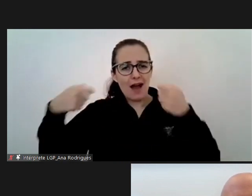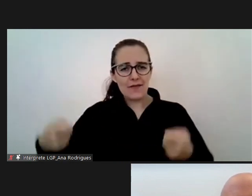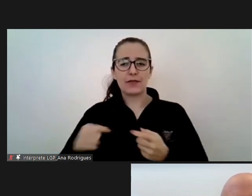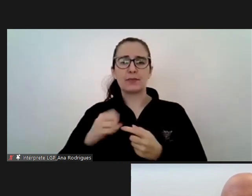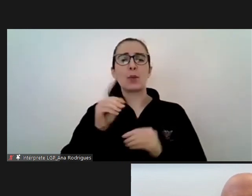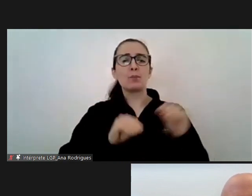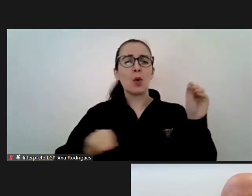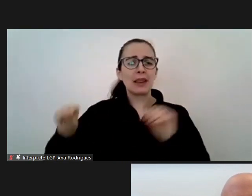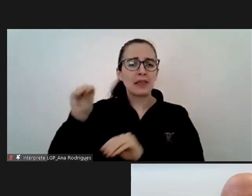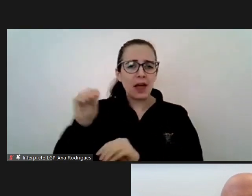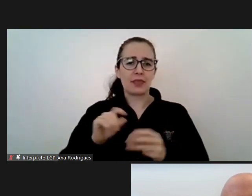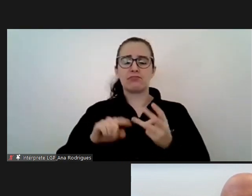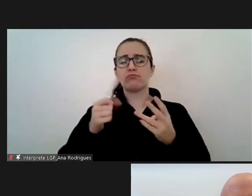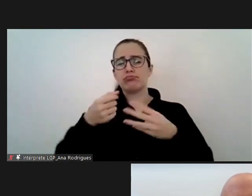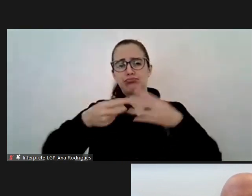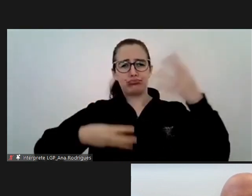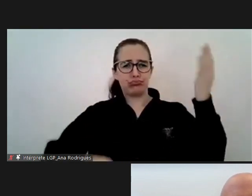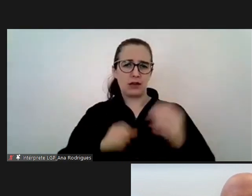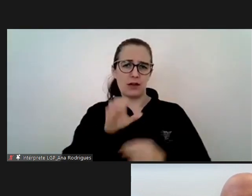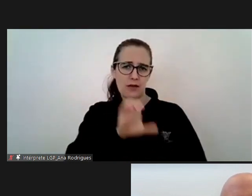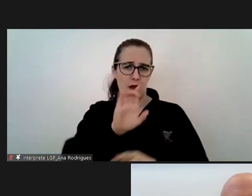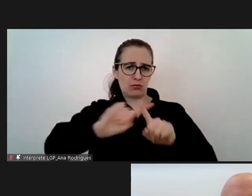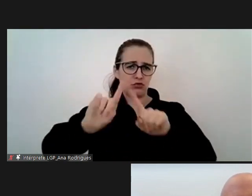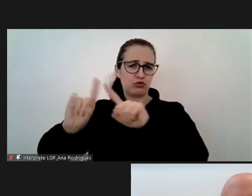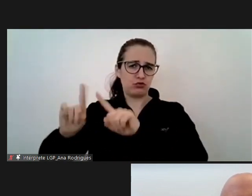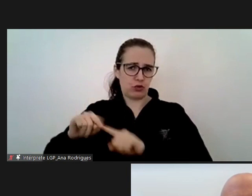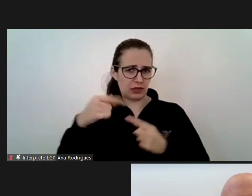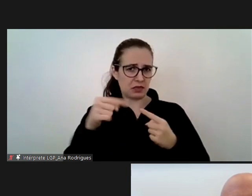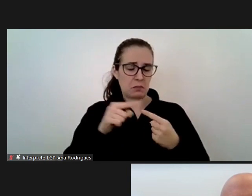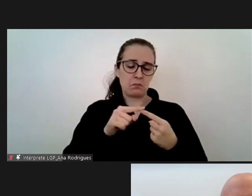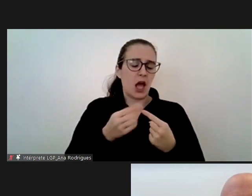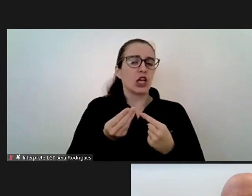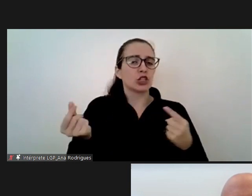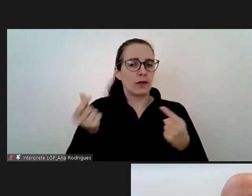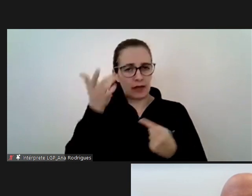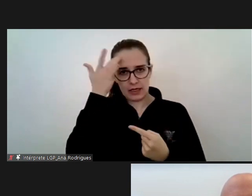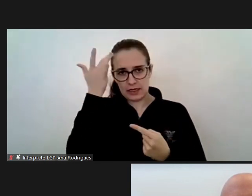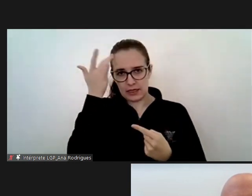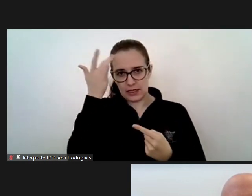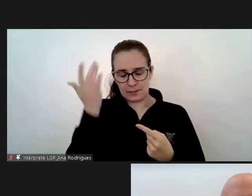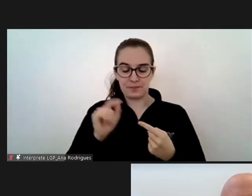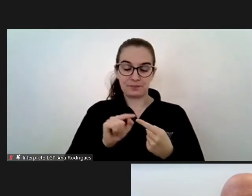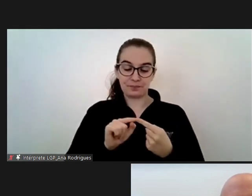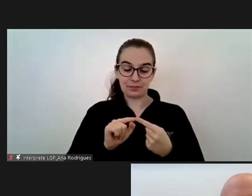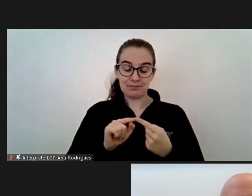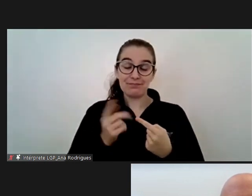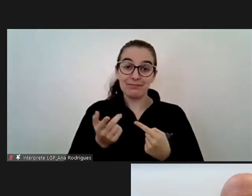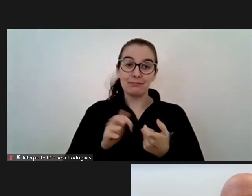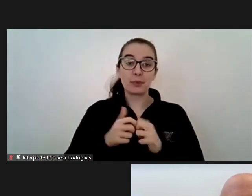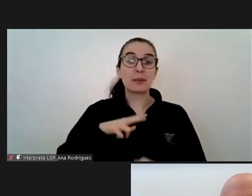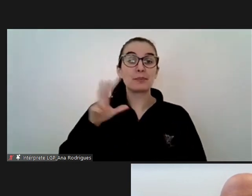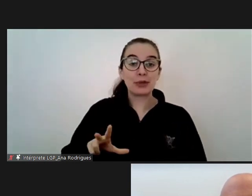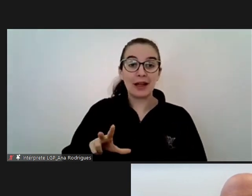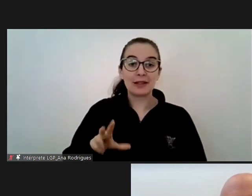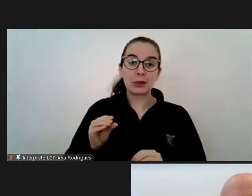mobilidade, etc, etc. E, portanto, nós sabemos quais são as soluções. Eu diria que aqui o único problema que nós temos em Portugal é que estamos a ir muito lentamente comparado com